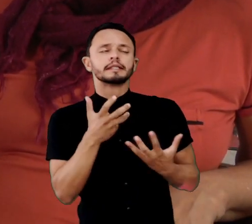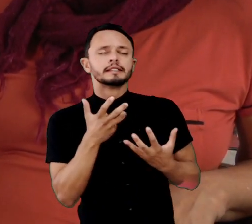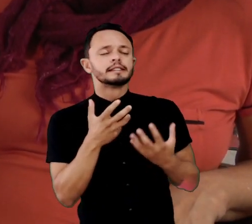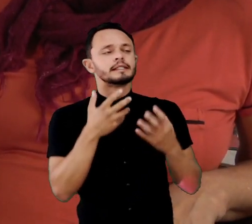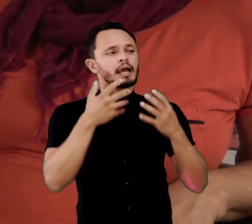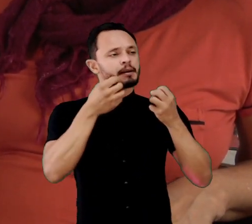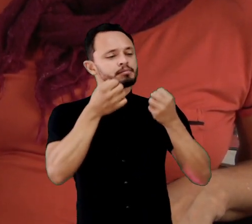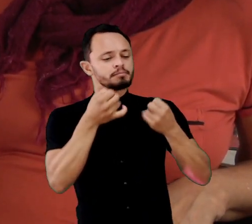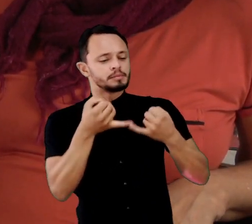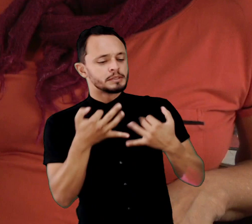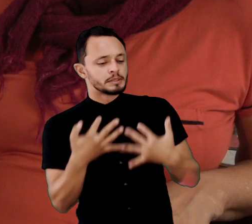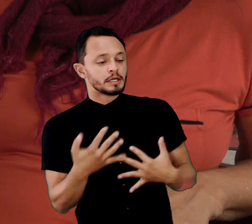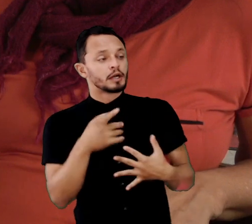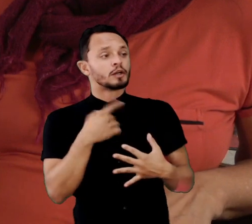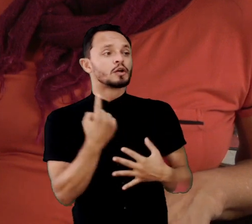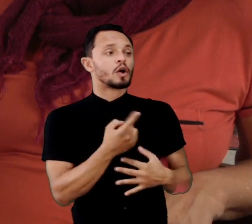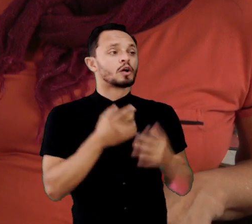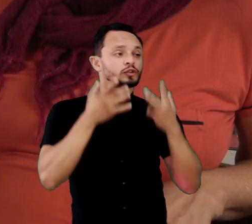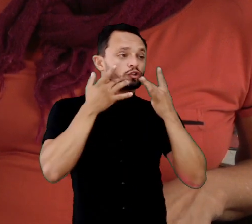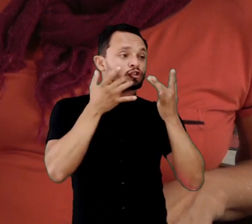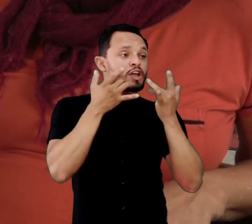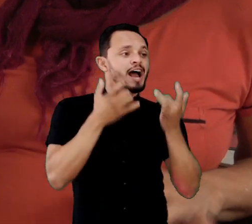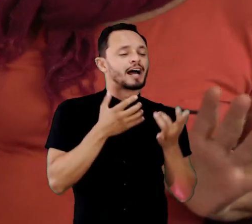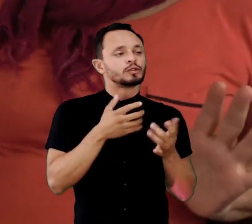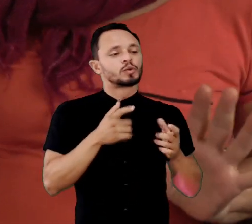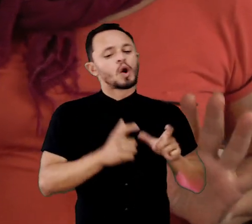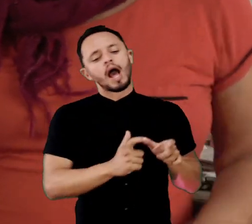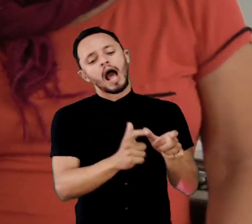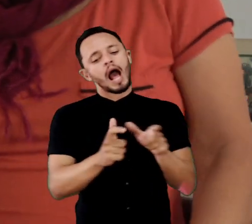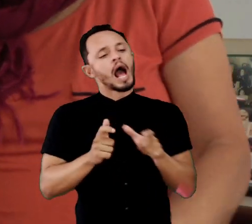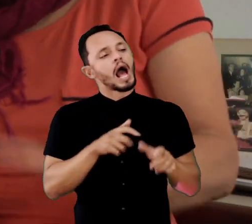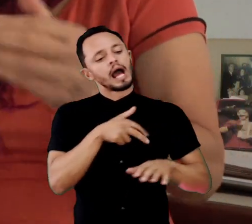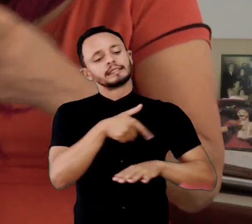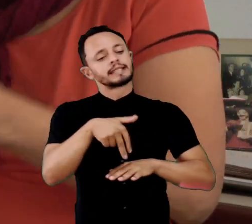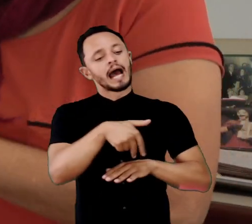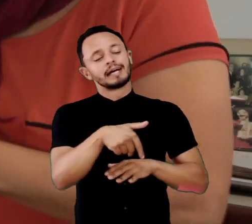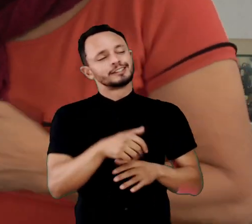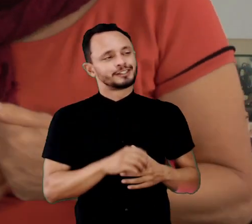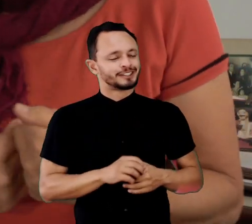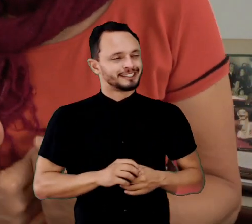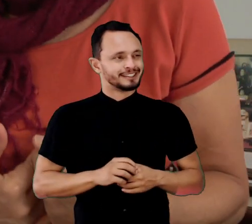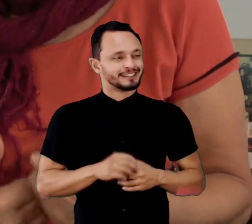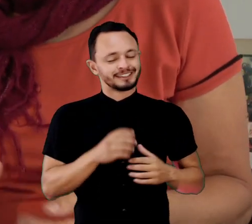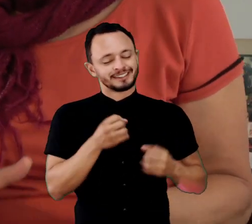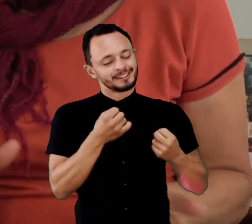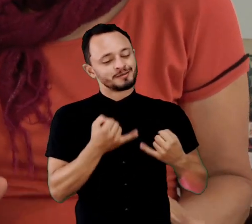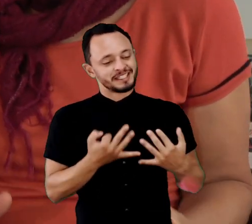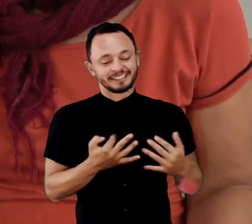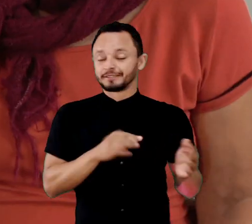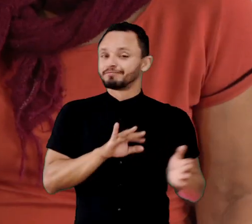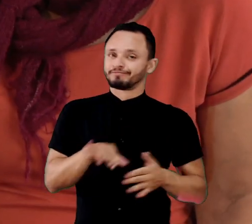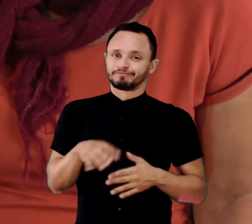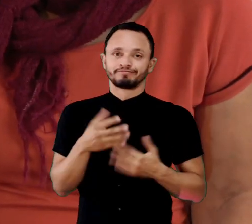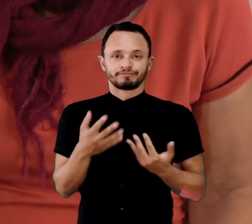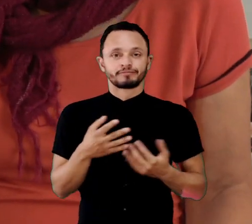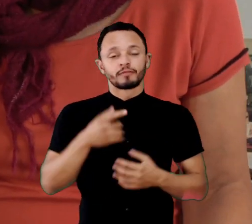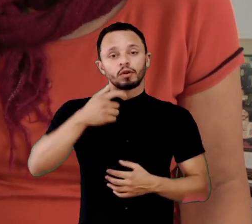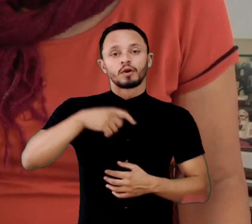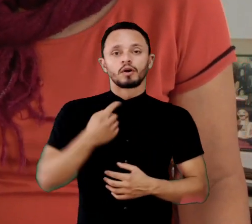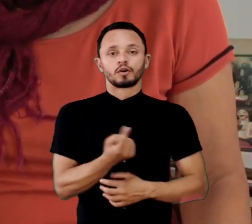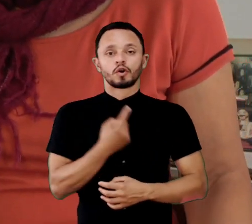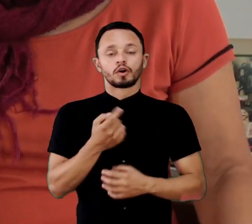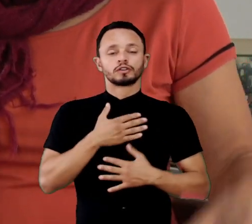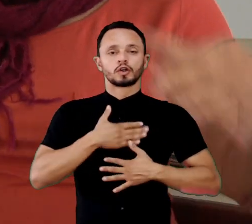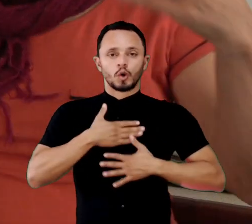um pouco a história do Grupo Teatro Andante. Tá bom. Bom, como a gente gosta de falar, o Grupo Teatro Andante nasceu